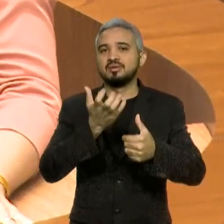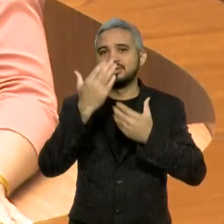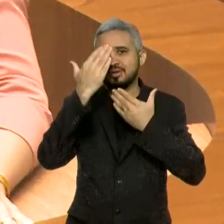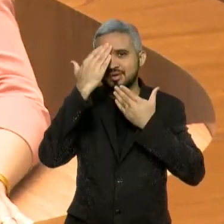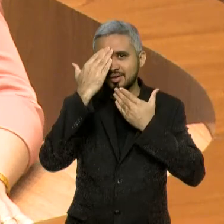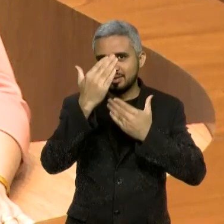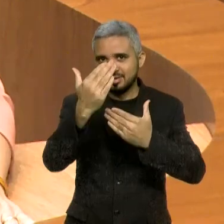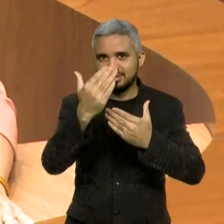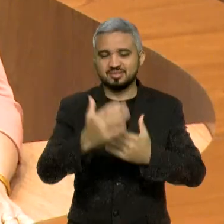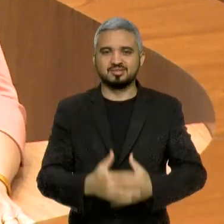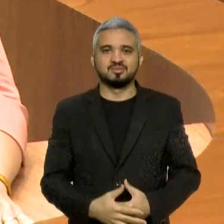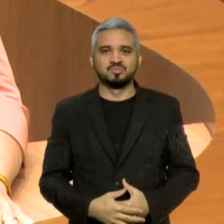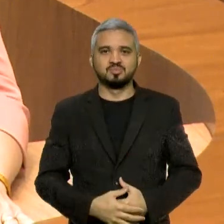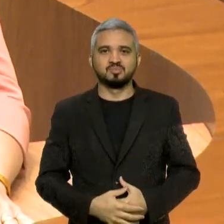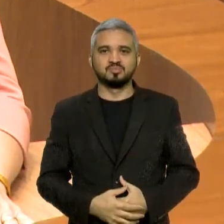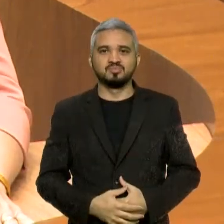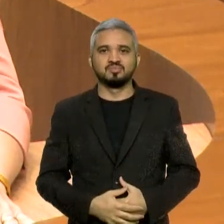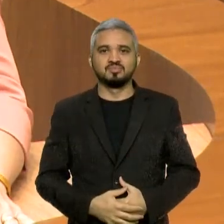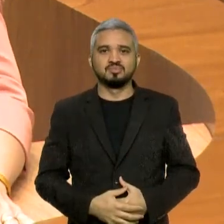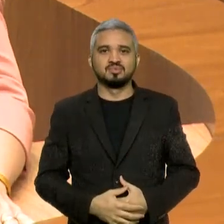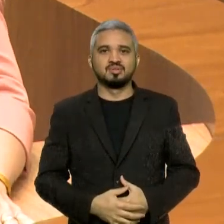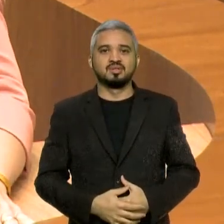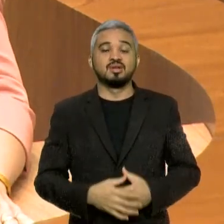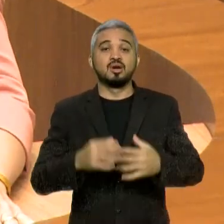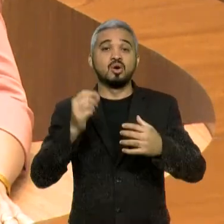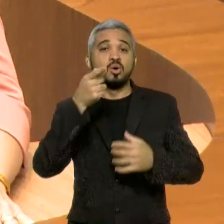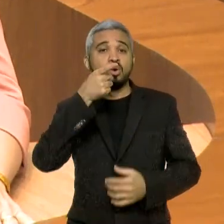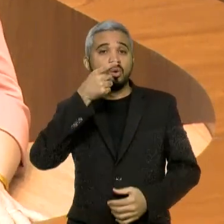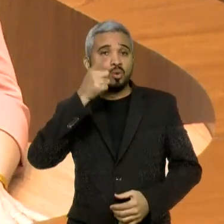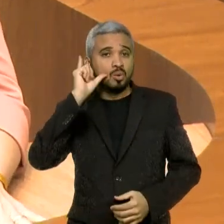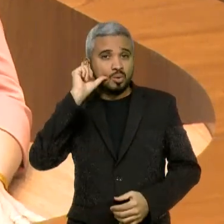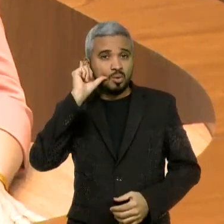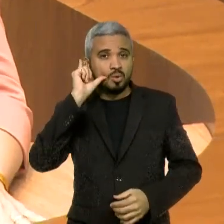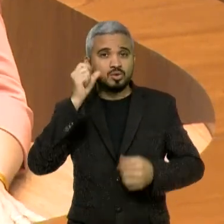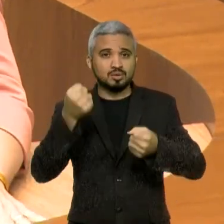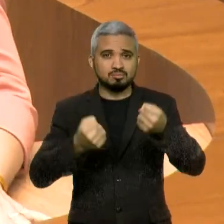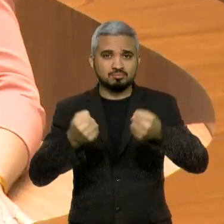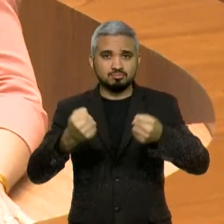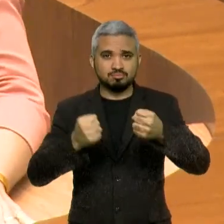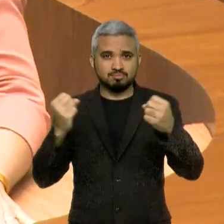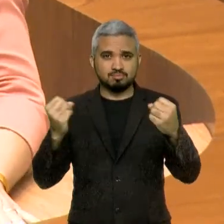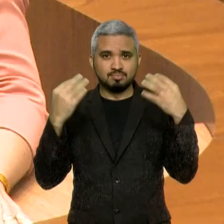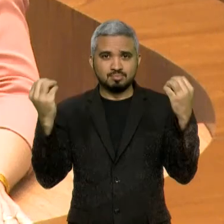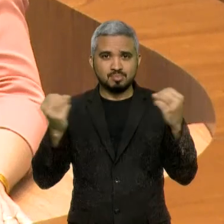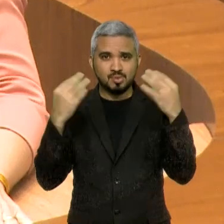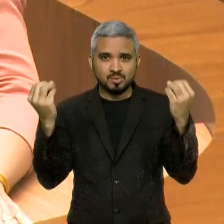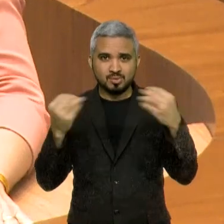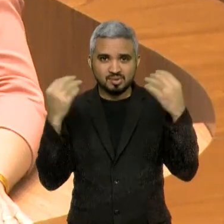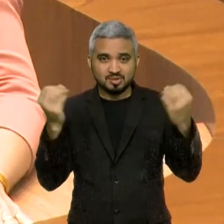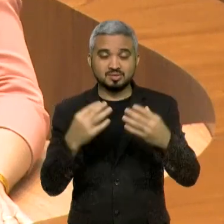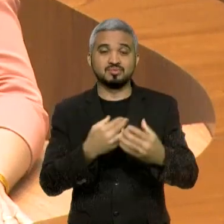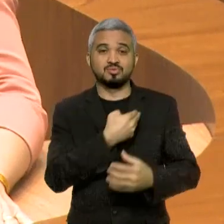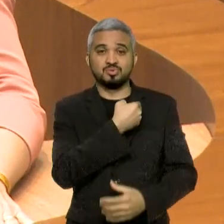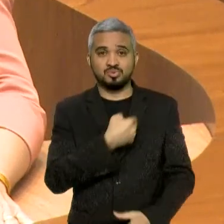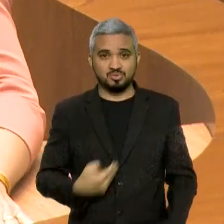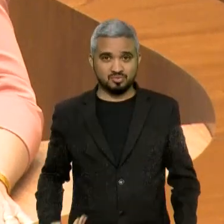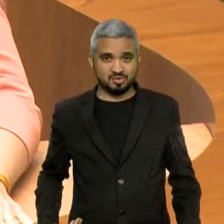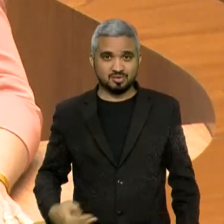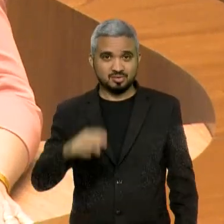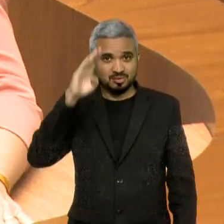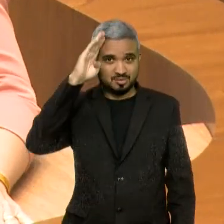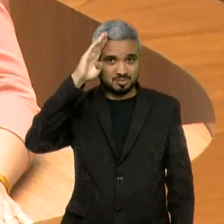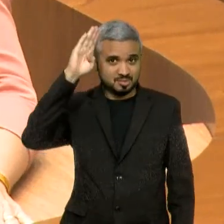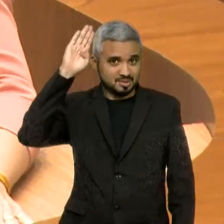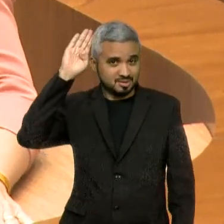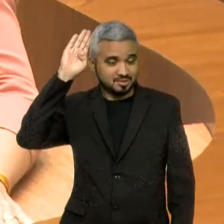relação a entrega das ambulâncias de ontem onde o governador Brandão realmente mostrou mais uma